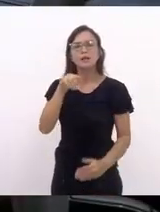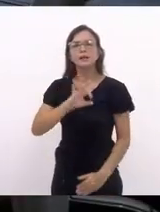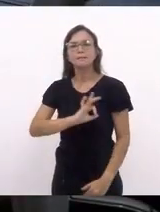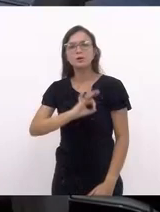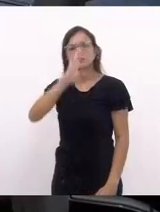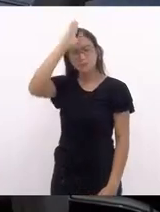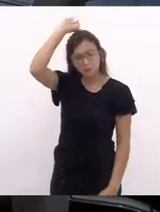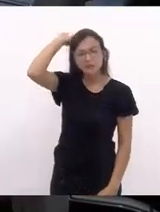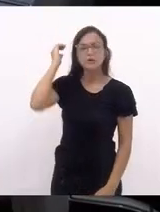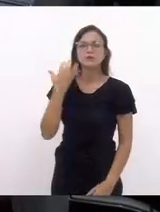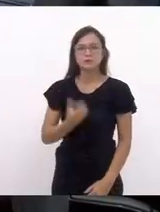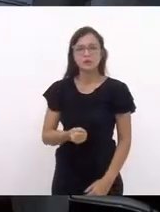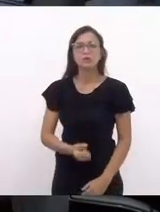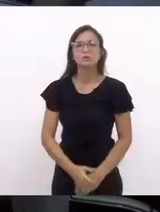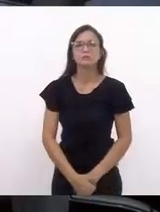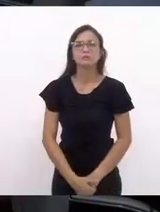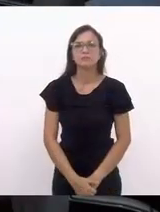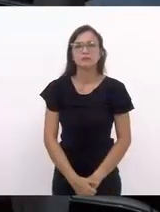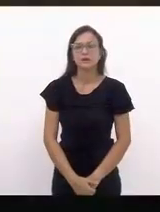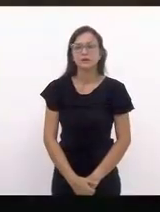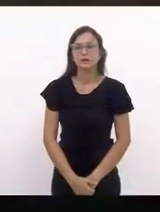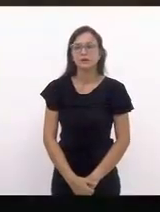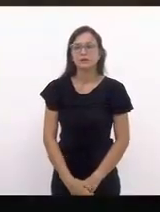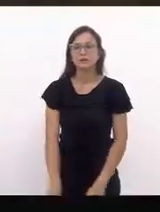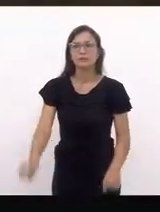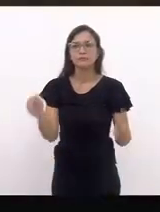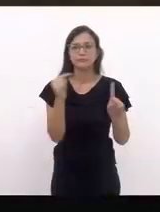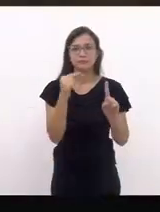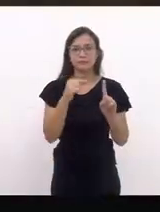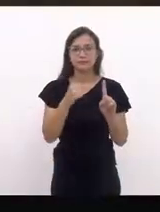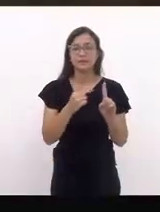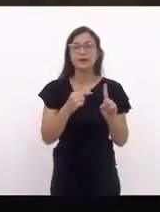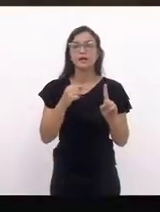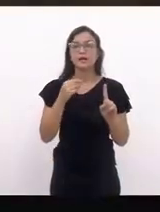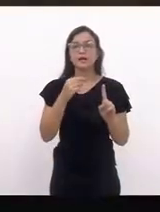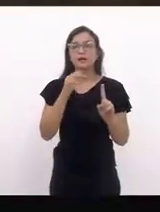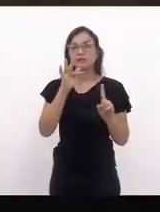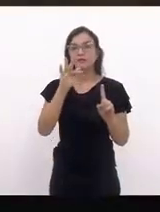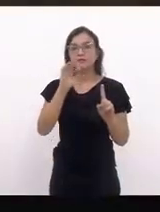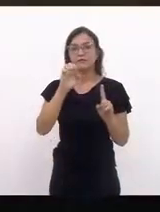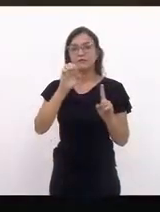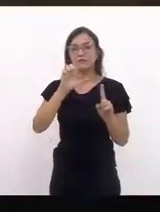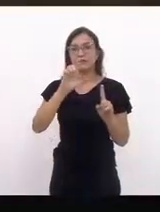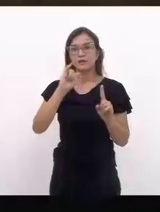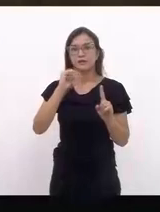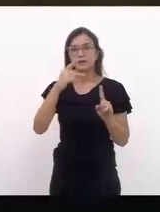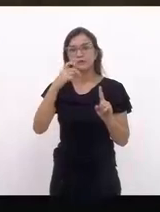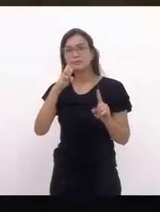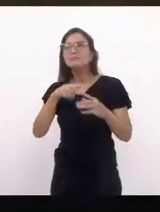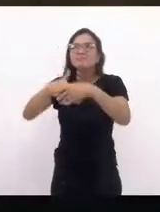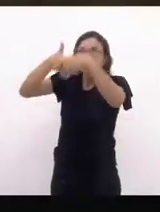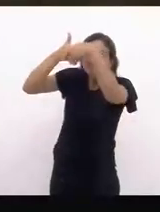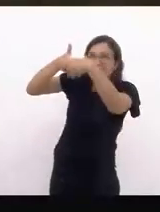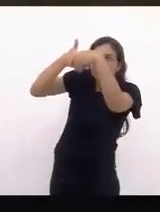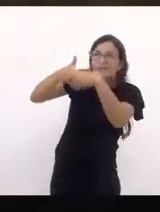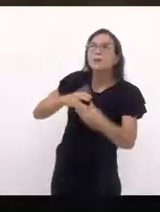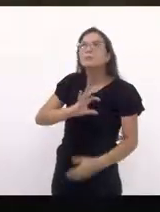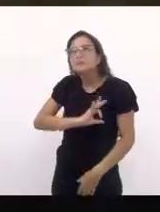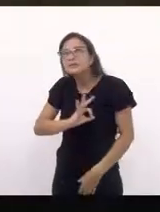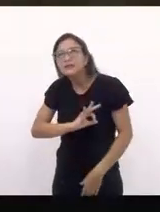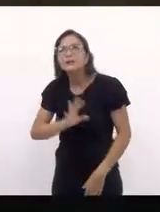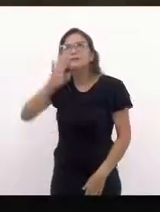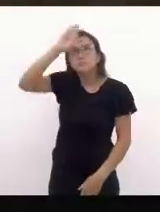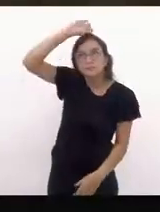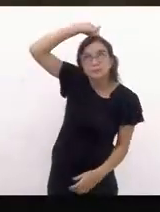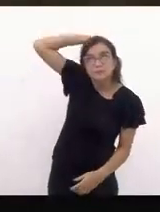o próximo à Lagoa capital de Filipe o belo Obrigado Presidente primeiro quero saudar aqui a todos os policiais militares presentes a todos